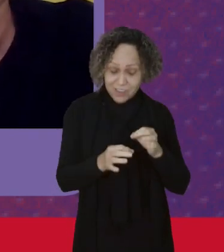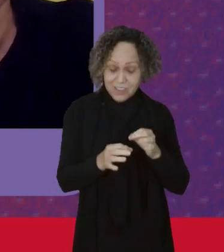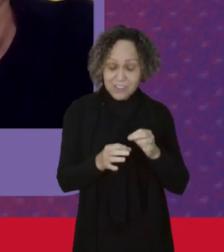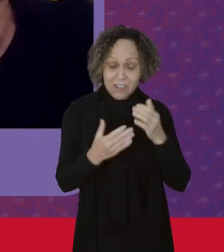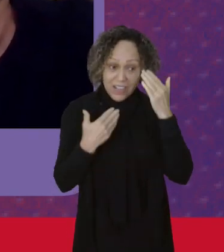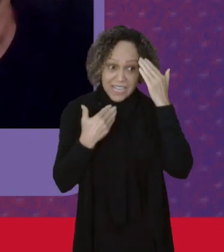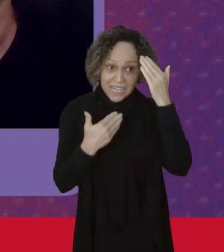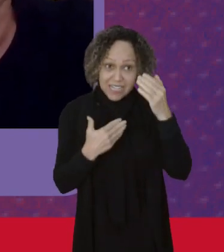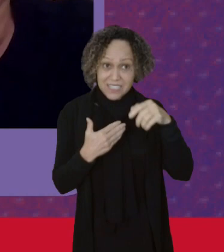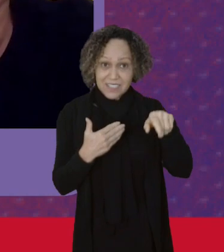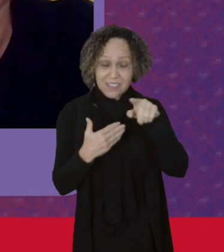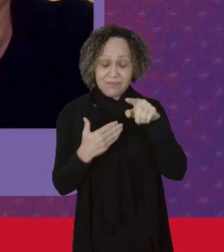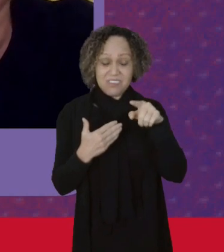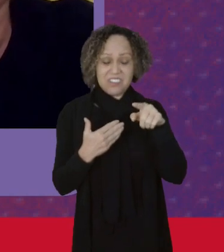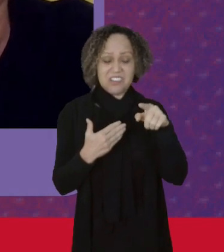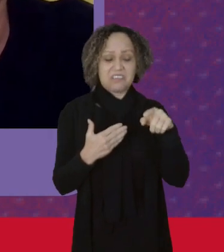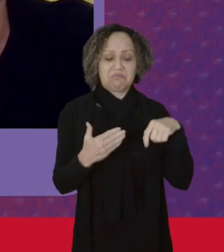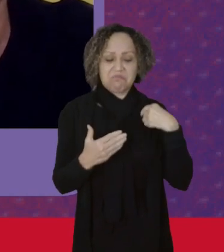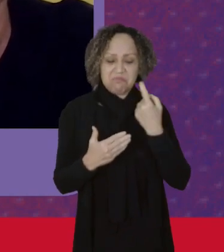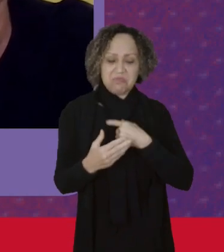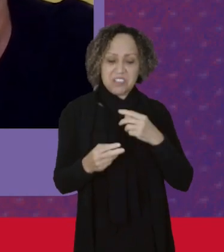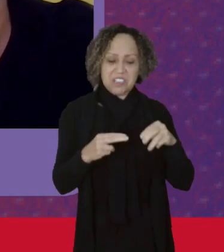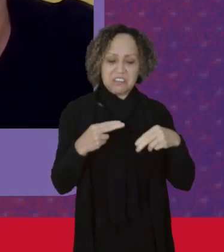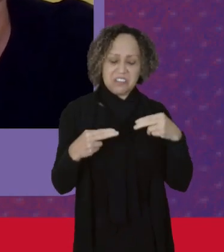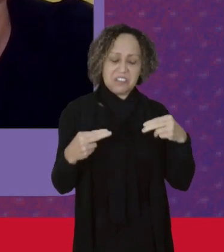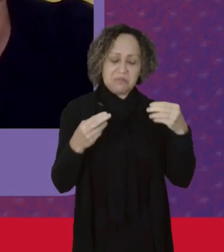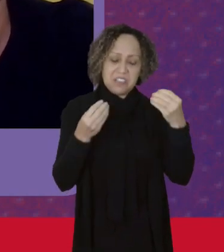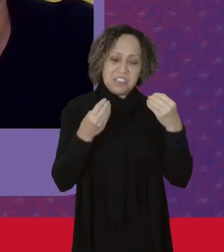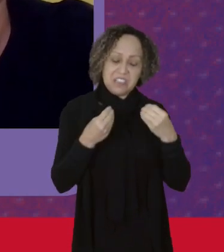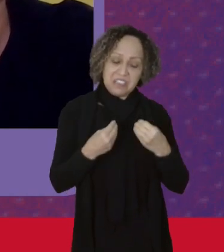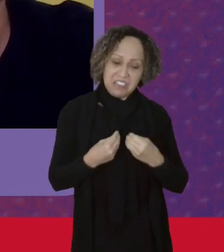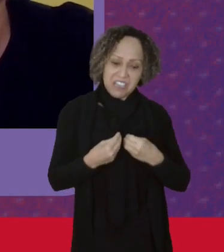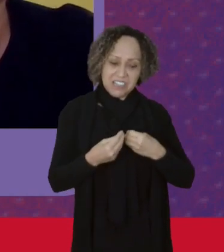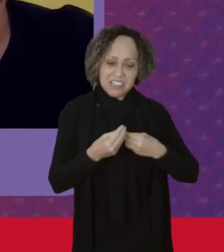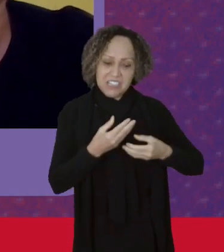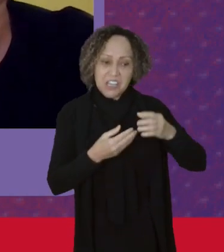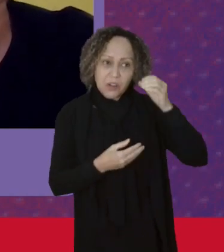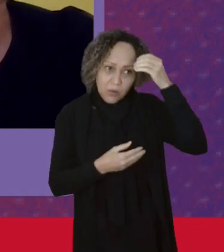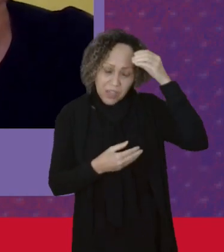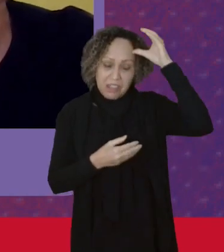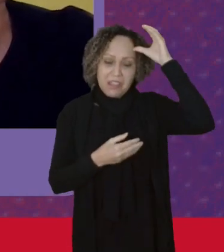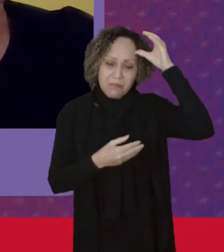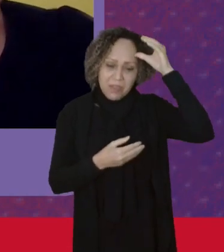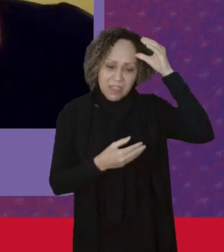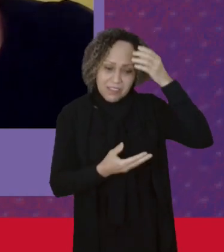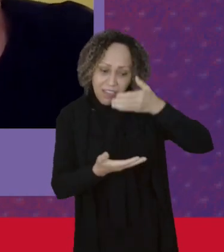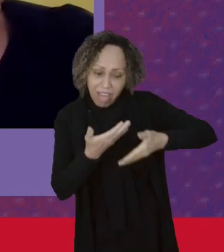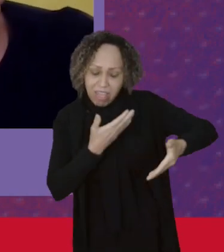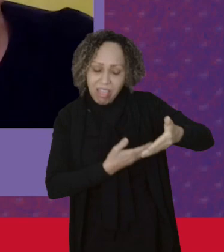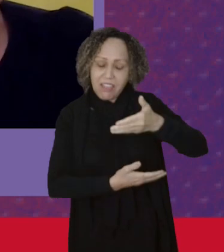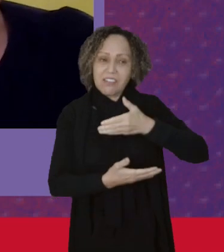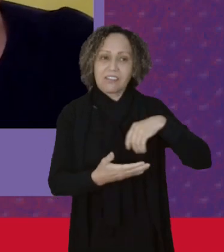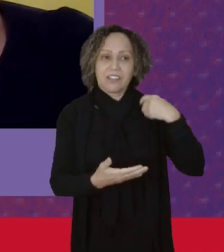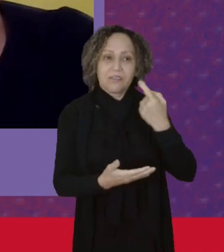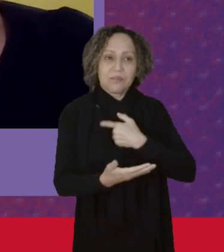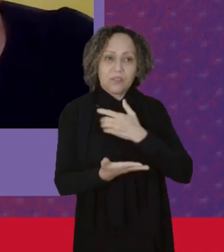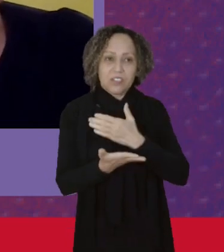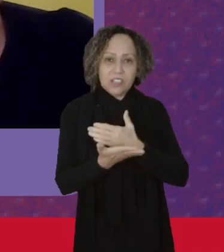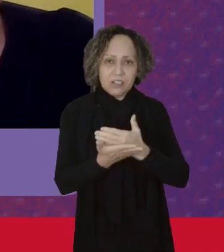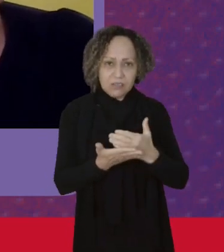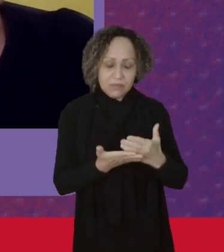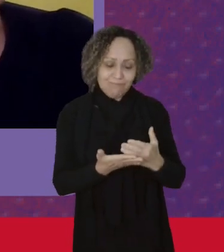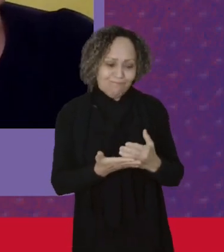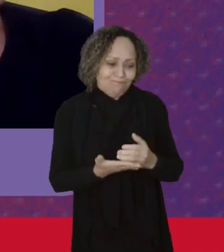com esse conhecimento, essa troca, que a gente pode continuar agora no nosso debate. Infelizmente, a Chopeli